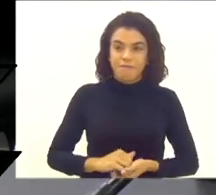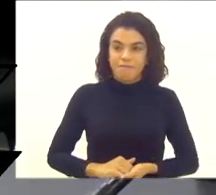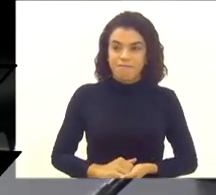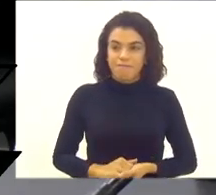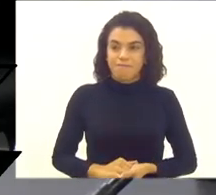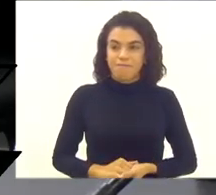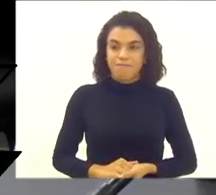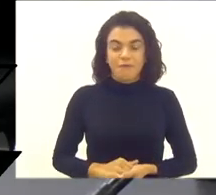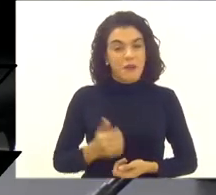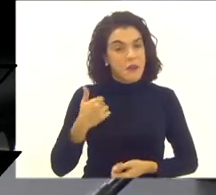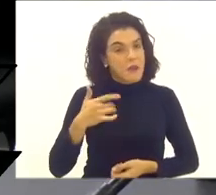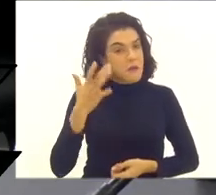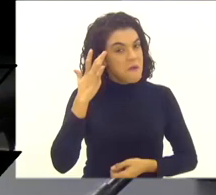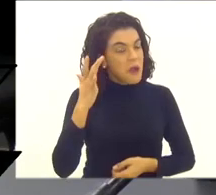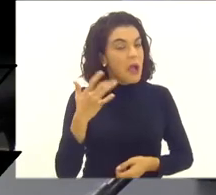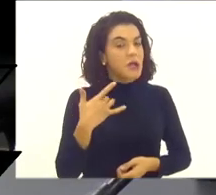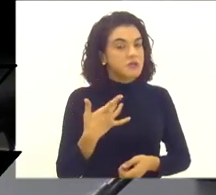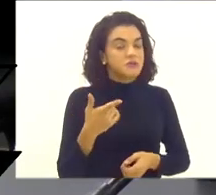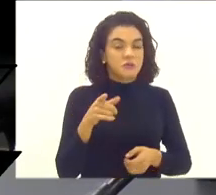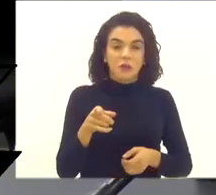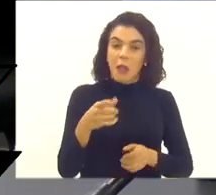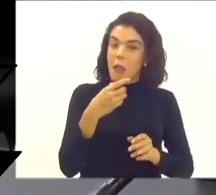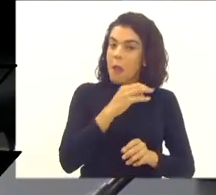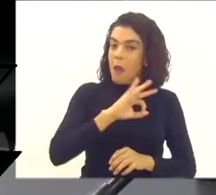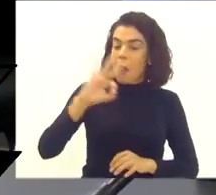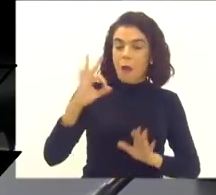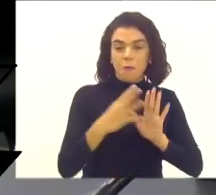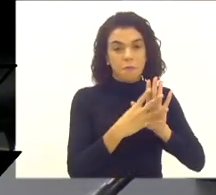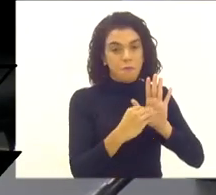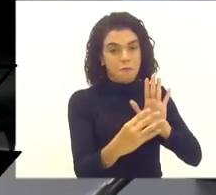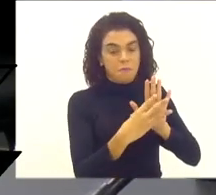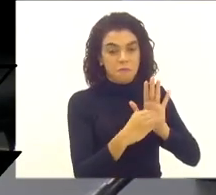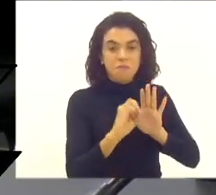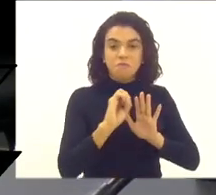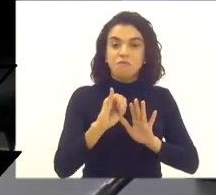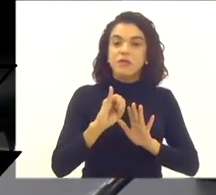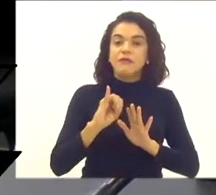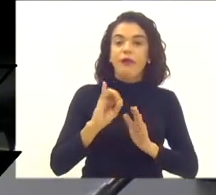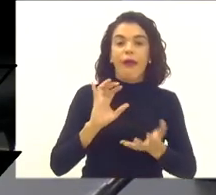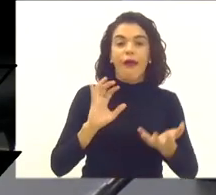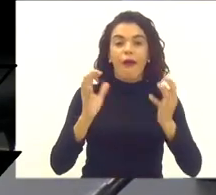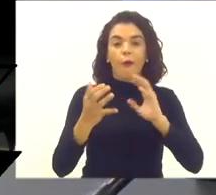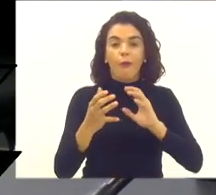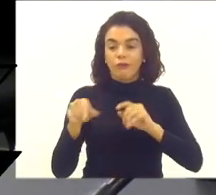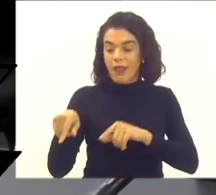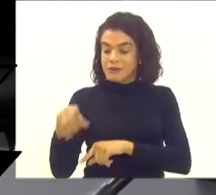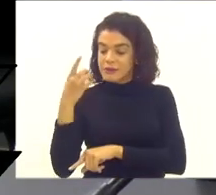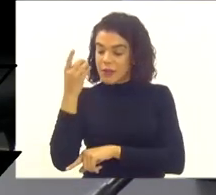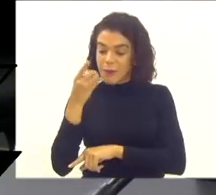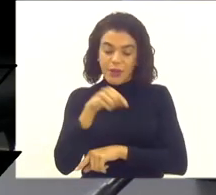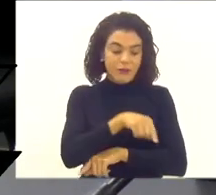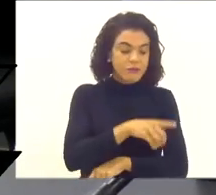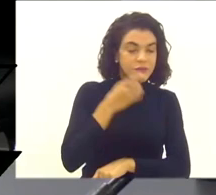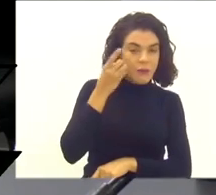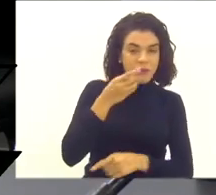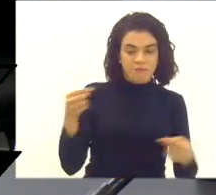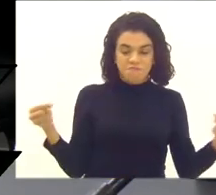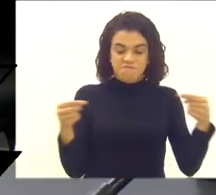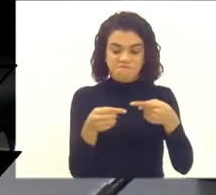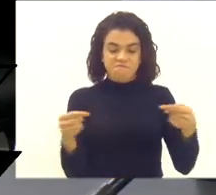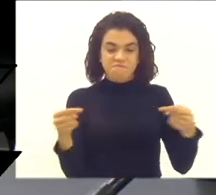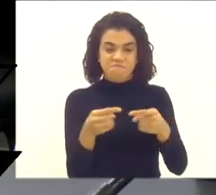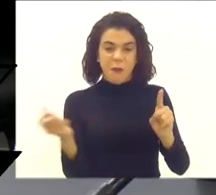eu acho que exemplar em relação a esses tipos de ataque se eles acontecem entre parlamentares da casa e